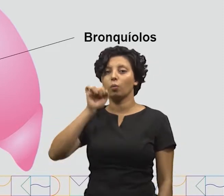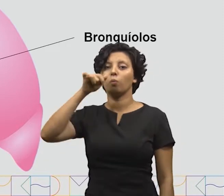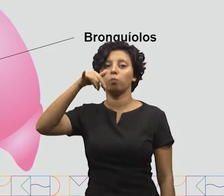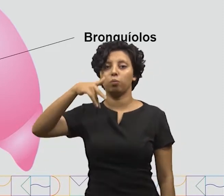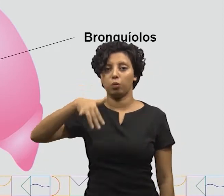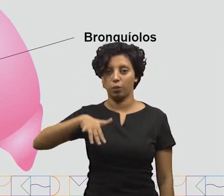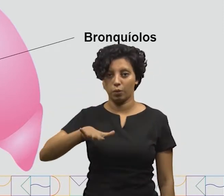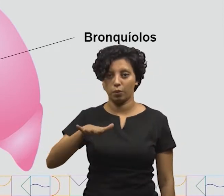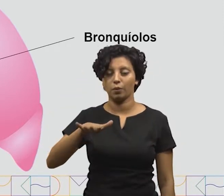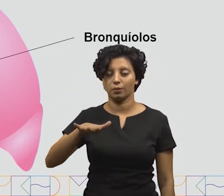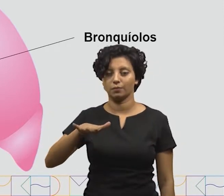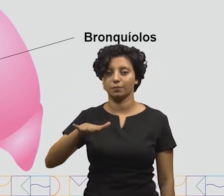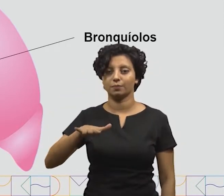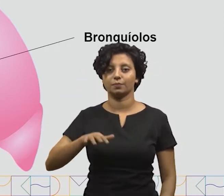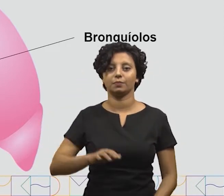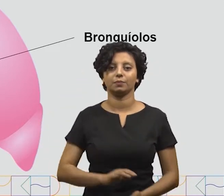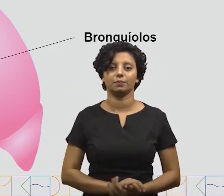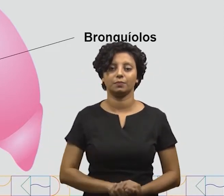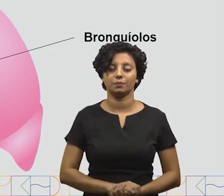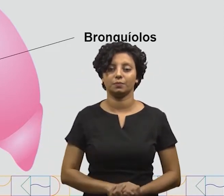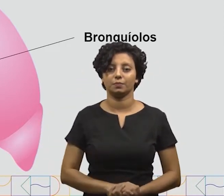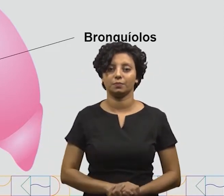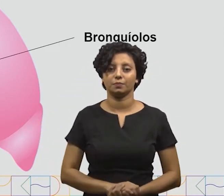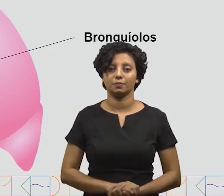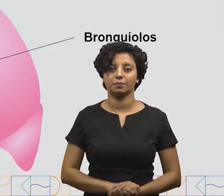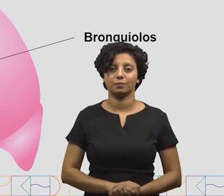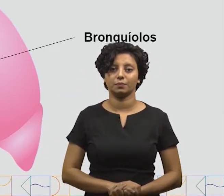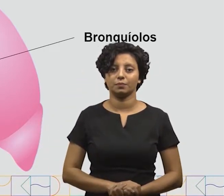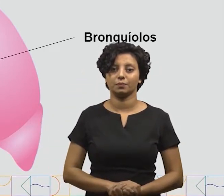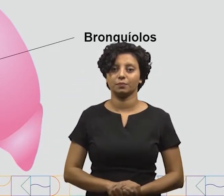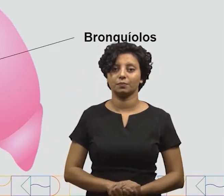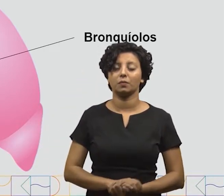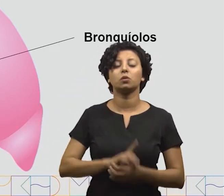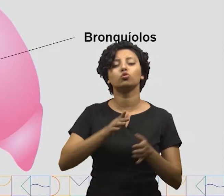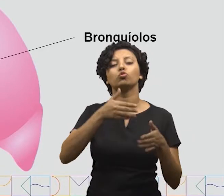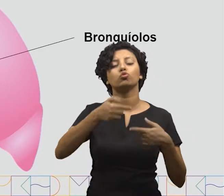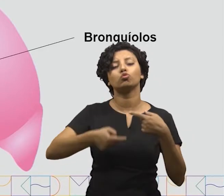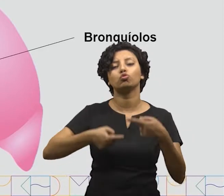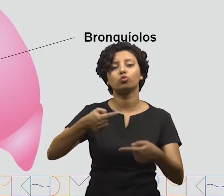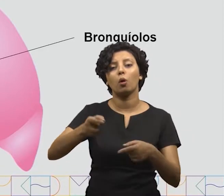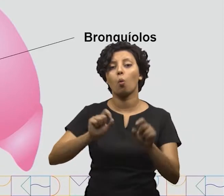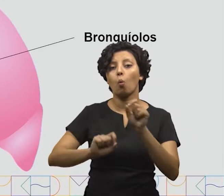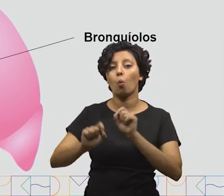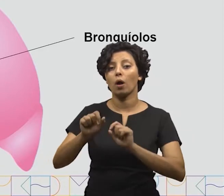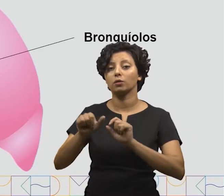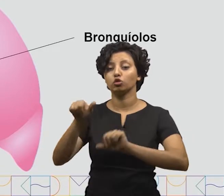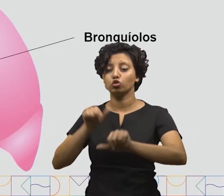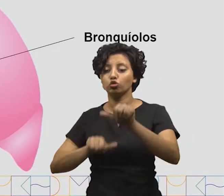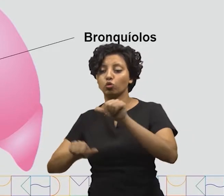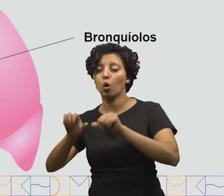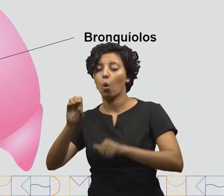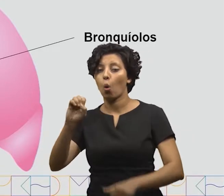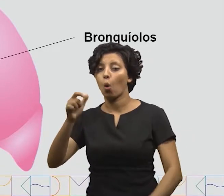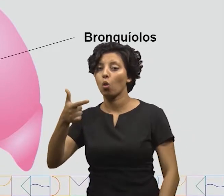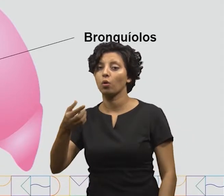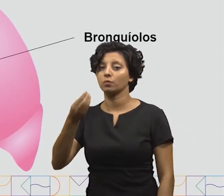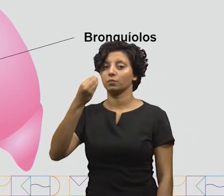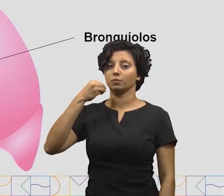ser expelido durante a expiração. É o processo de troca gasosa conhecido